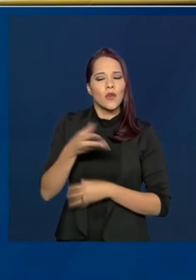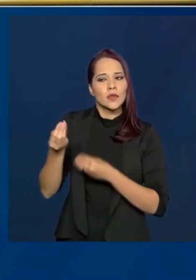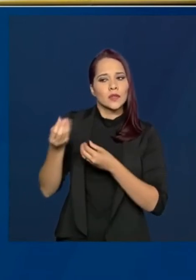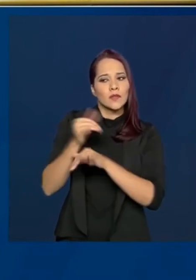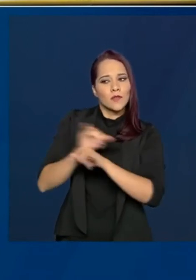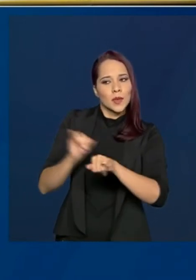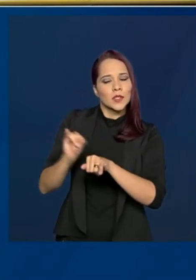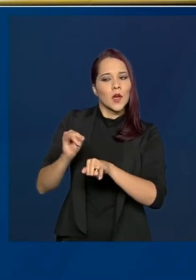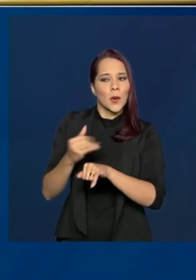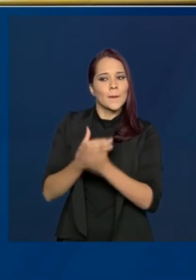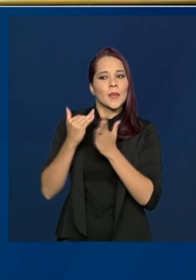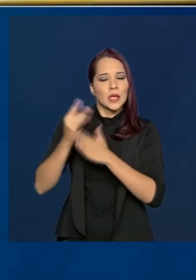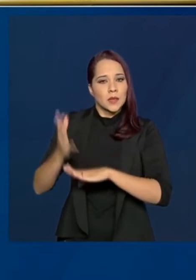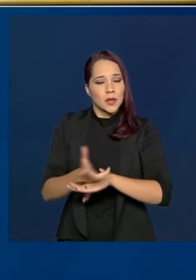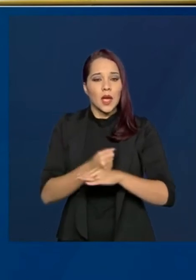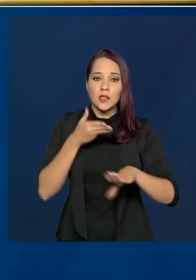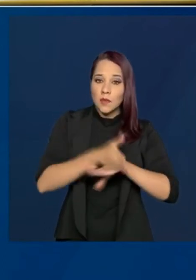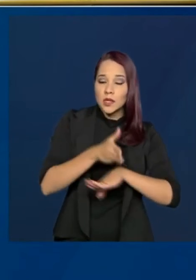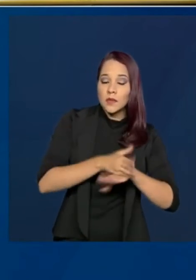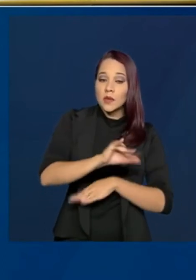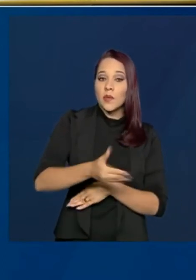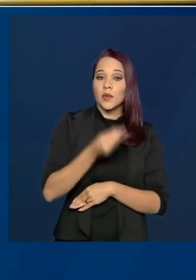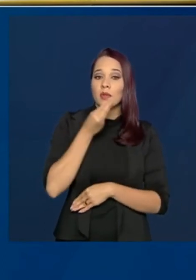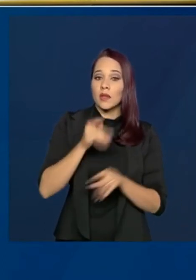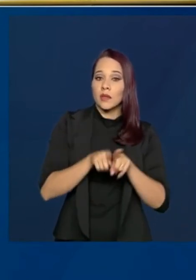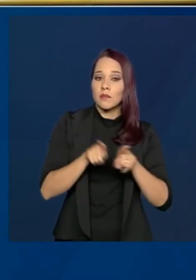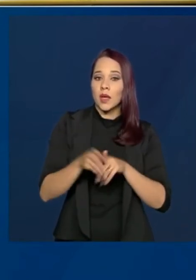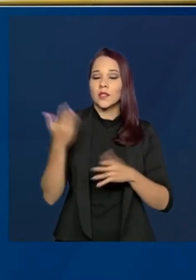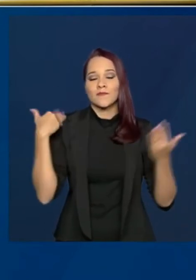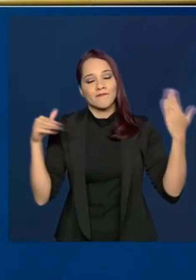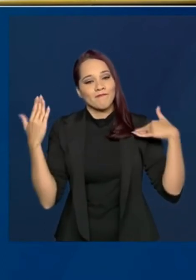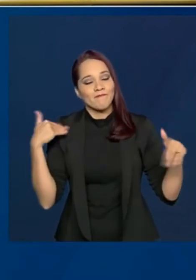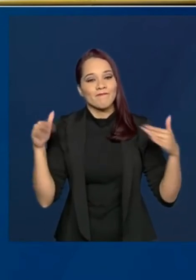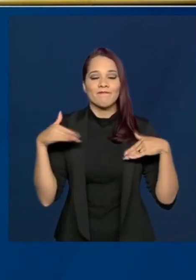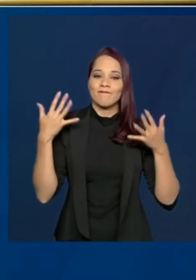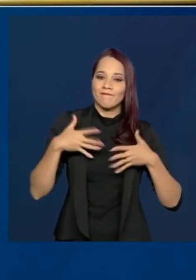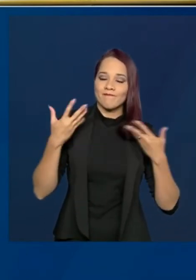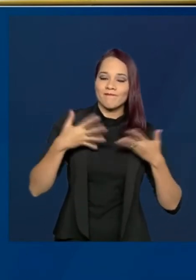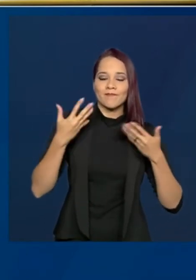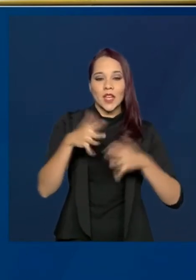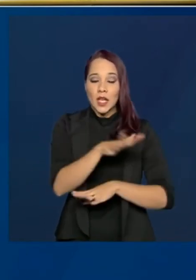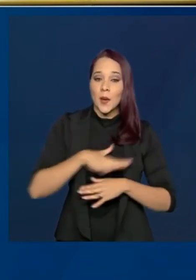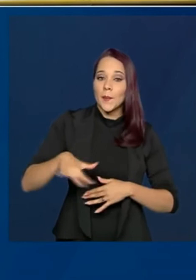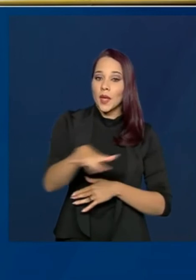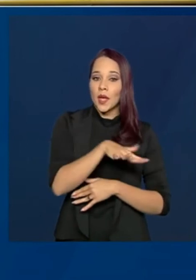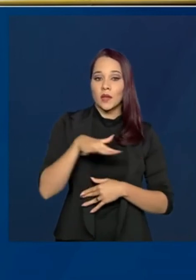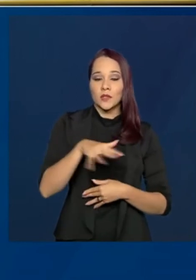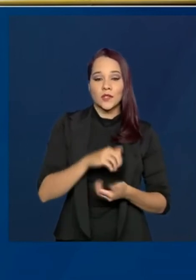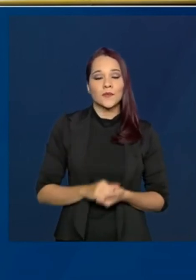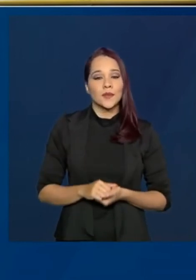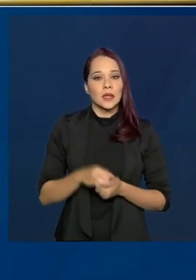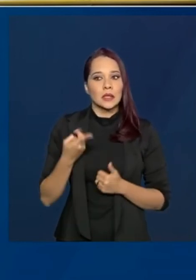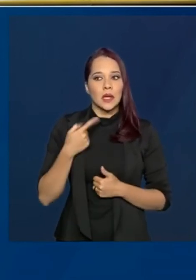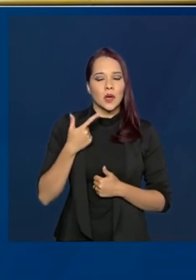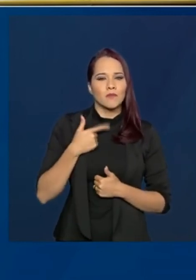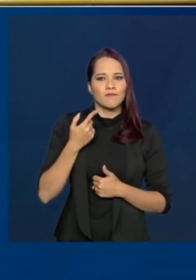informações e habilidades, participação e oportunidade de recreação, lazer e ambiente físico, ou seja, a exposição